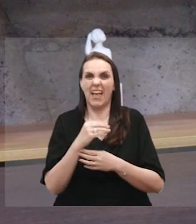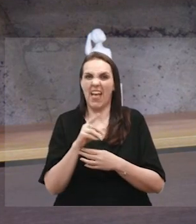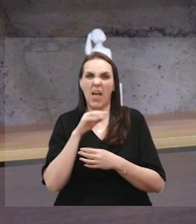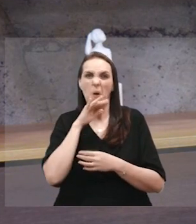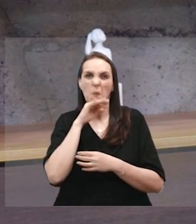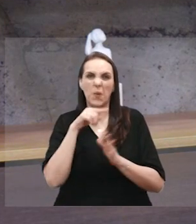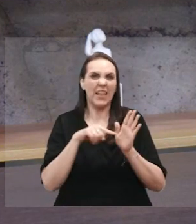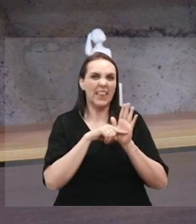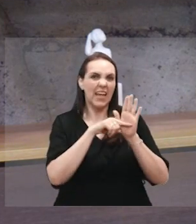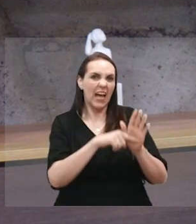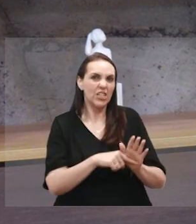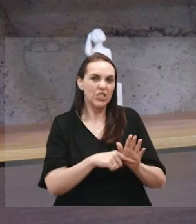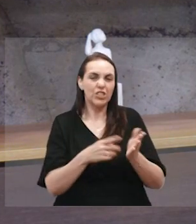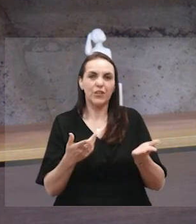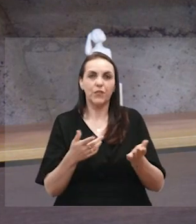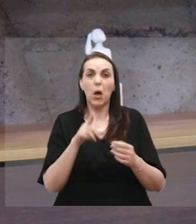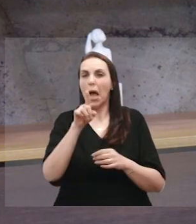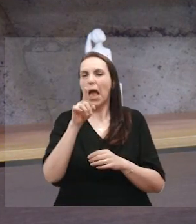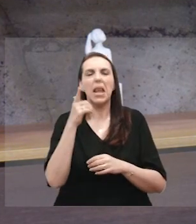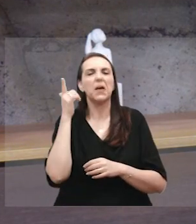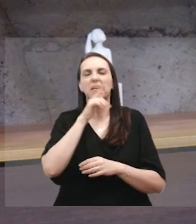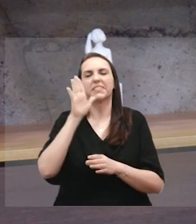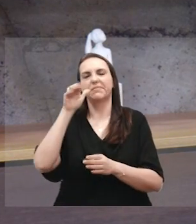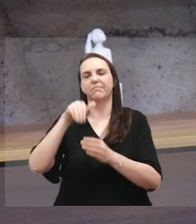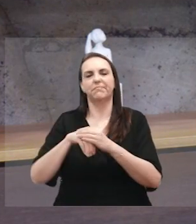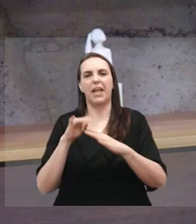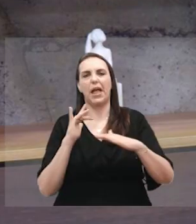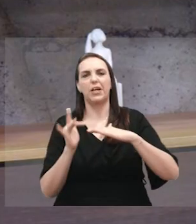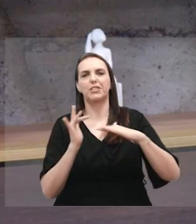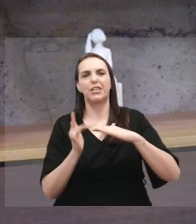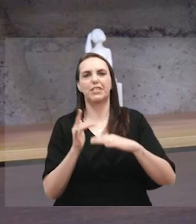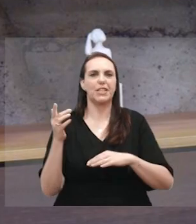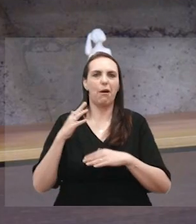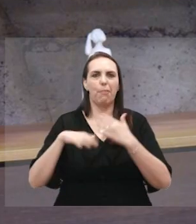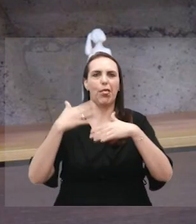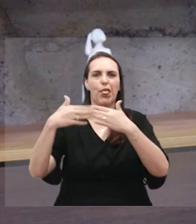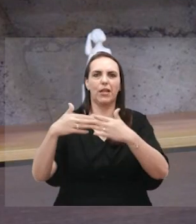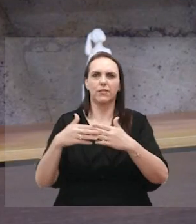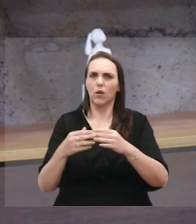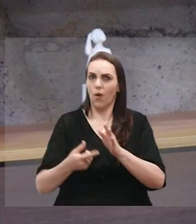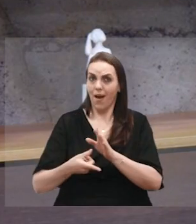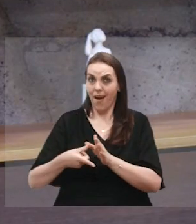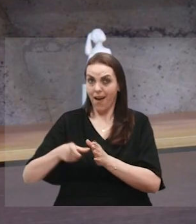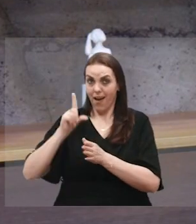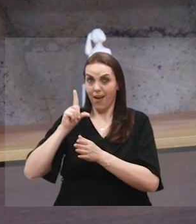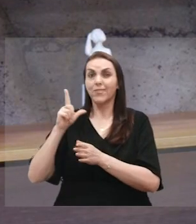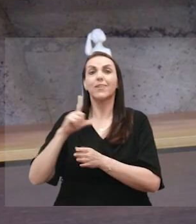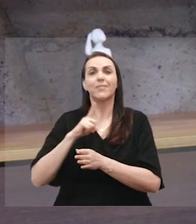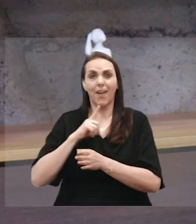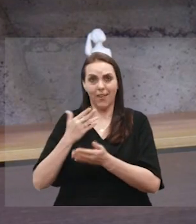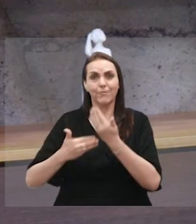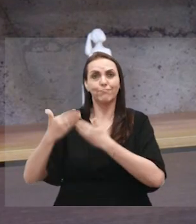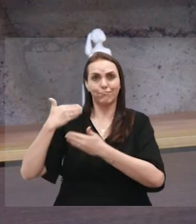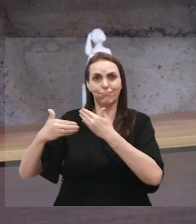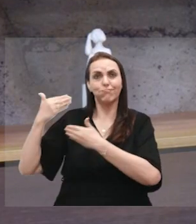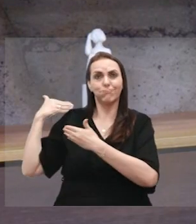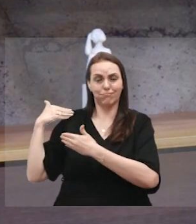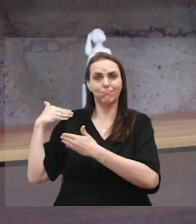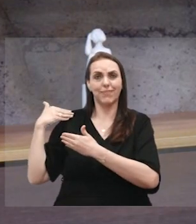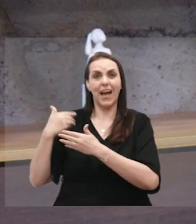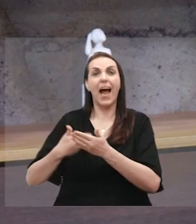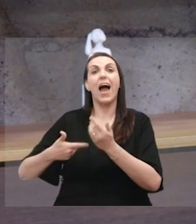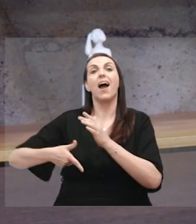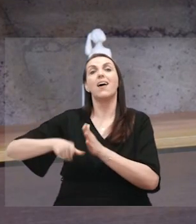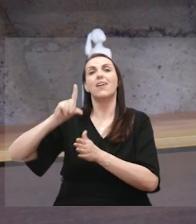se elege, vai dizer, não, mas ele se elegeu porque ele é um fenômeno de rede social. E o senhor tem uma trajetória anterior, inclusive, às redes sociais.